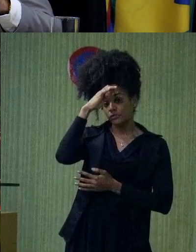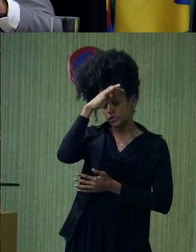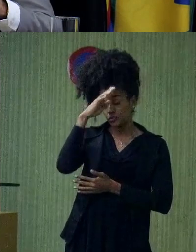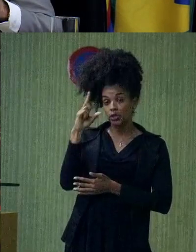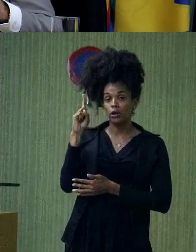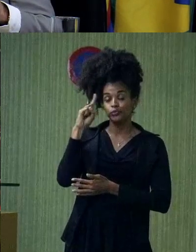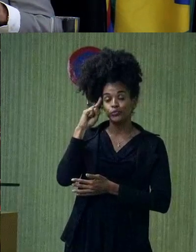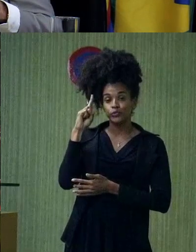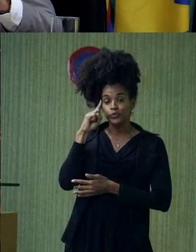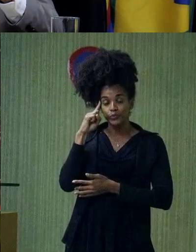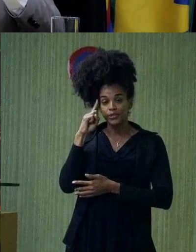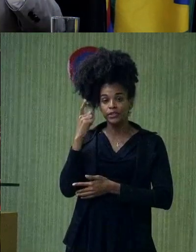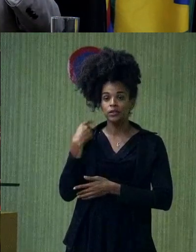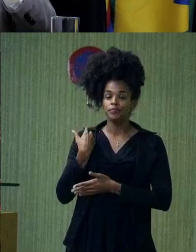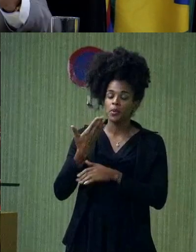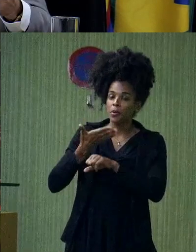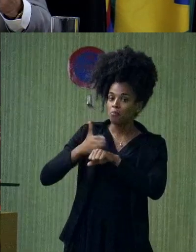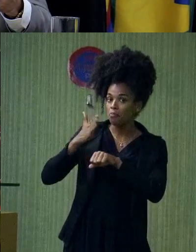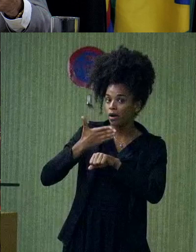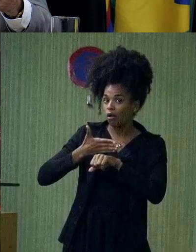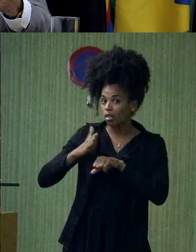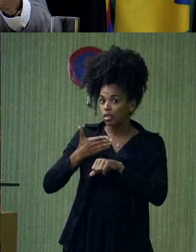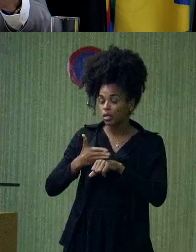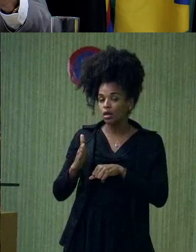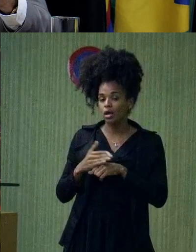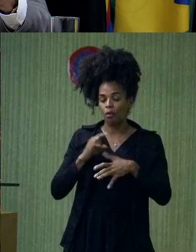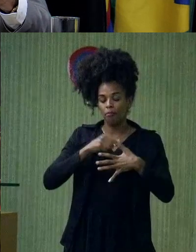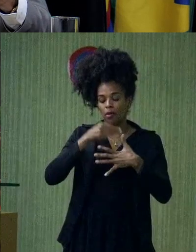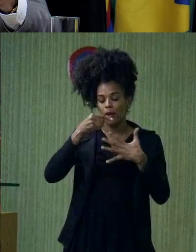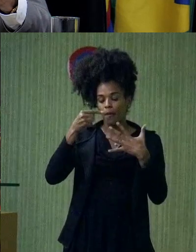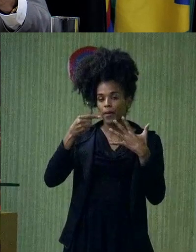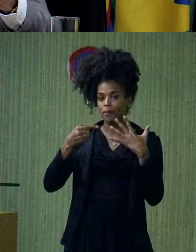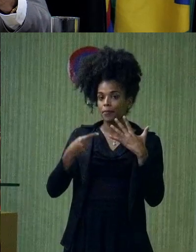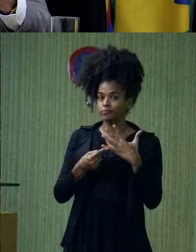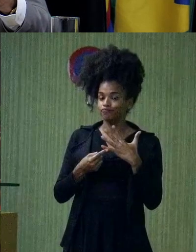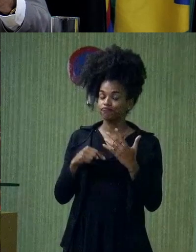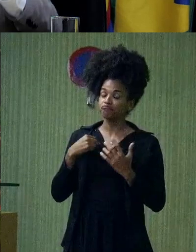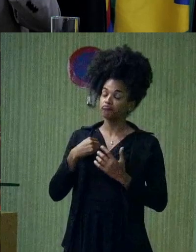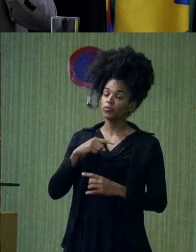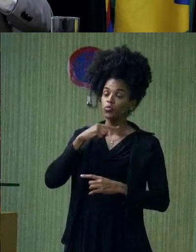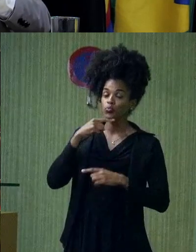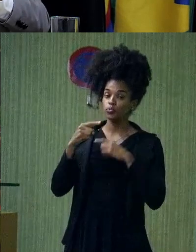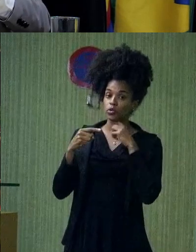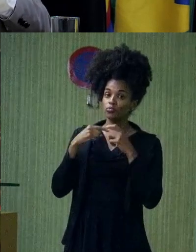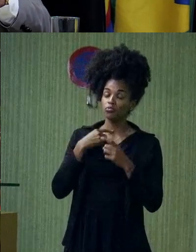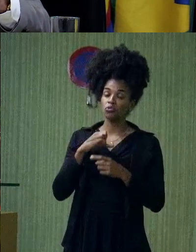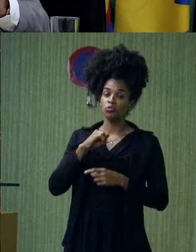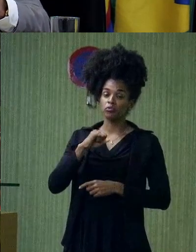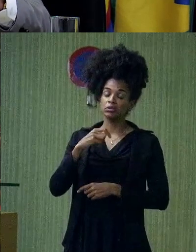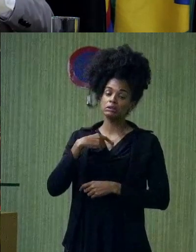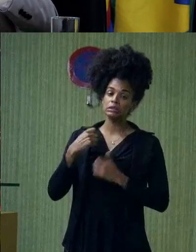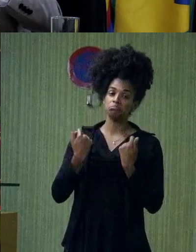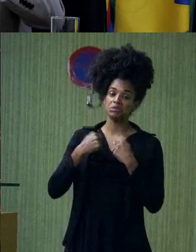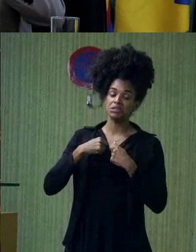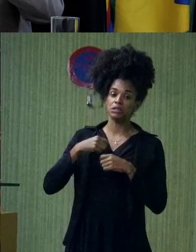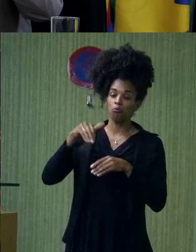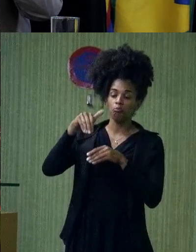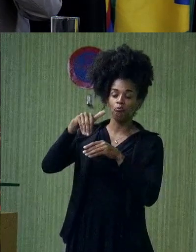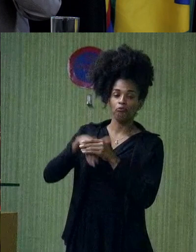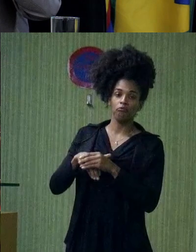dúvidas confesso a vocês se eh a gente deve eh ter direito a voto tenho dúvida mas